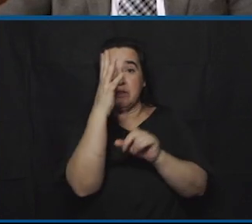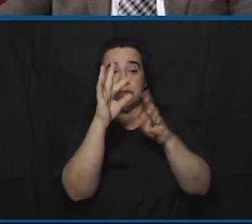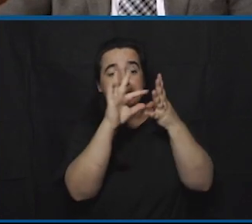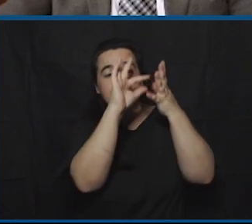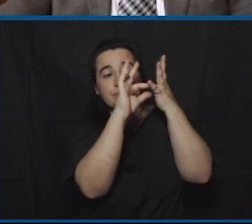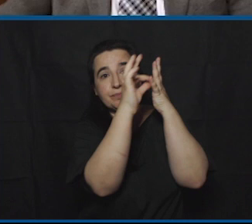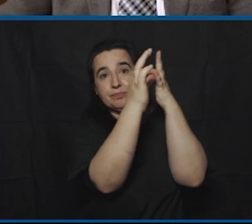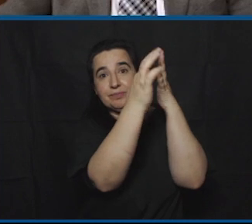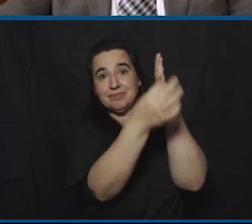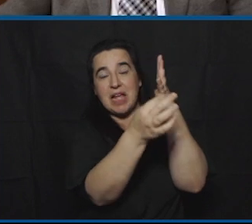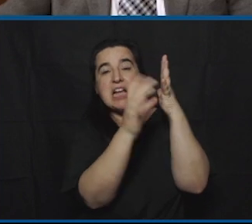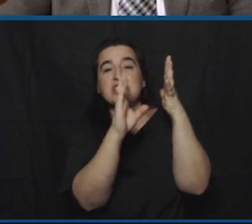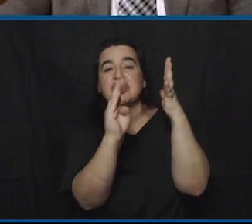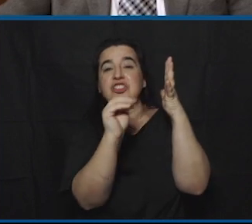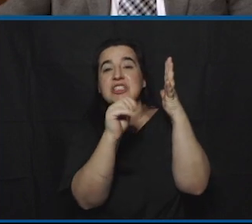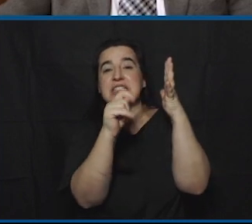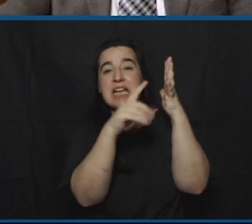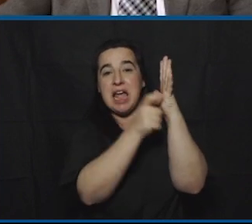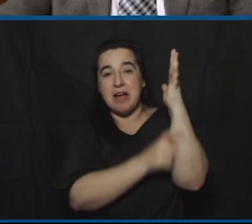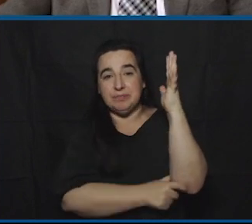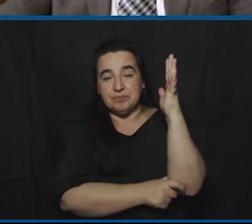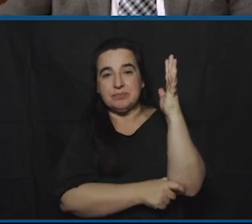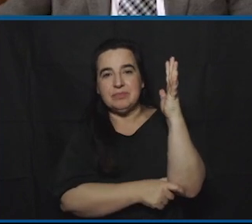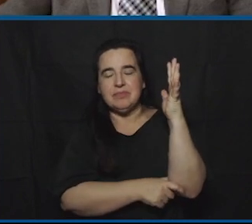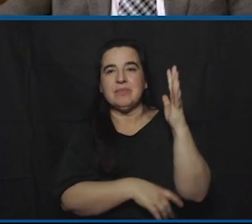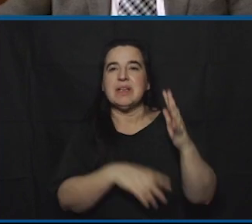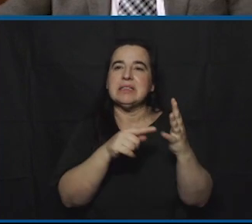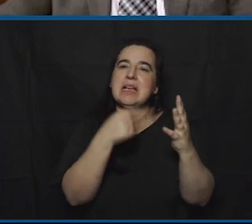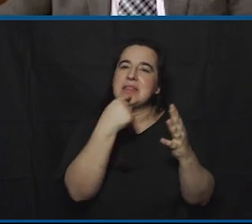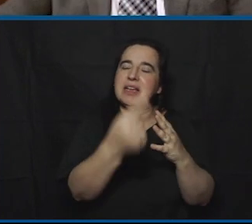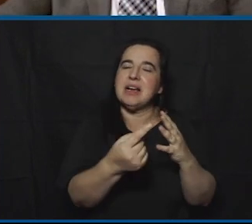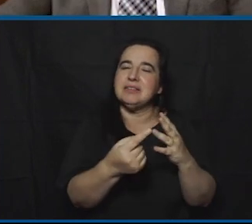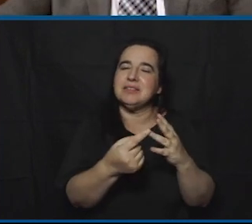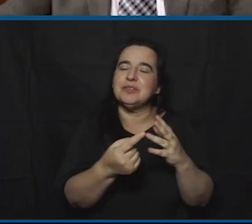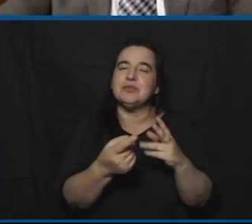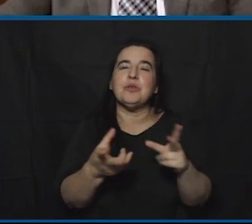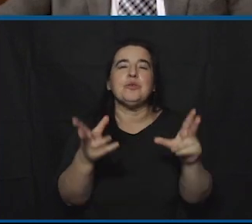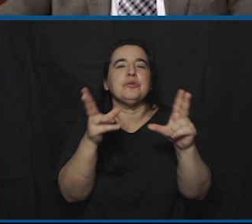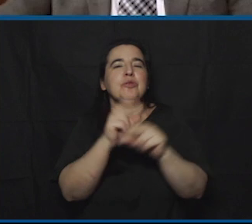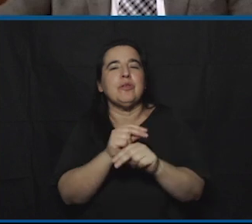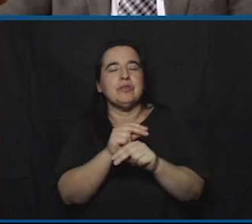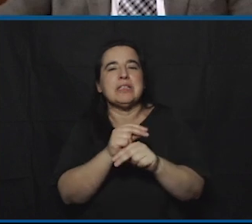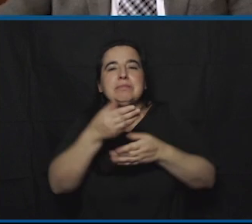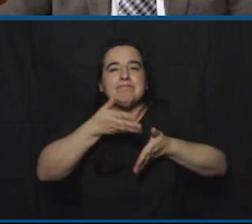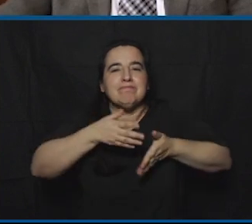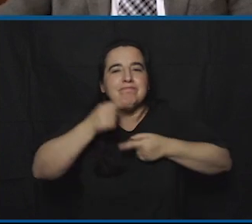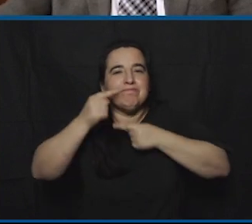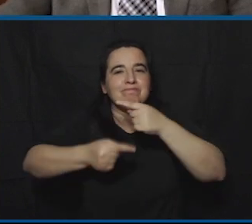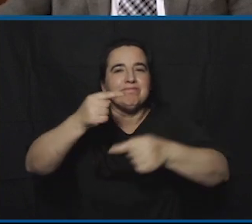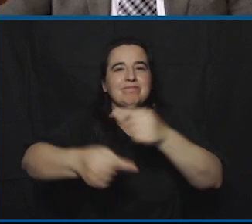dirá diretamente, o profeta Jeremias, particularmente ele, dirá que é o renovo que vem de Davi. Ele atribui esse